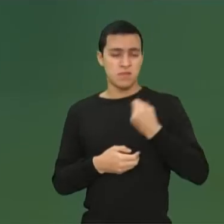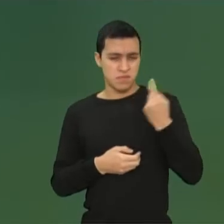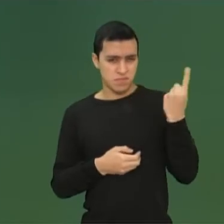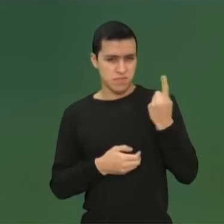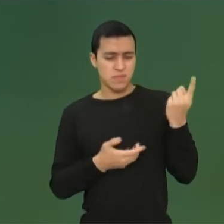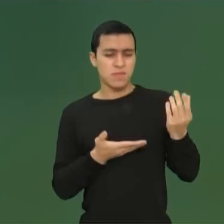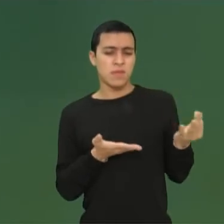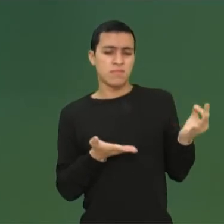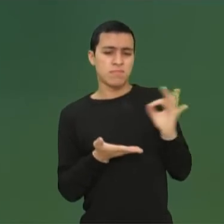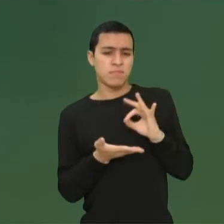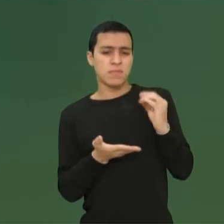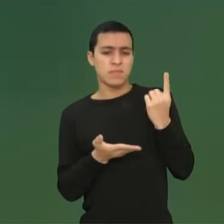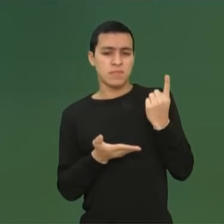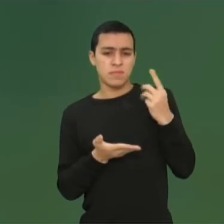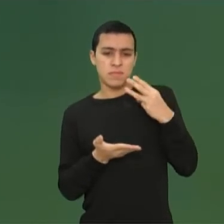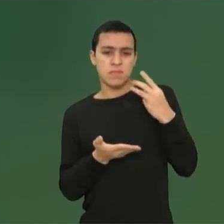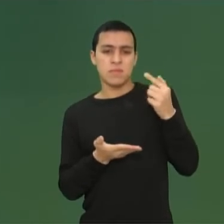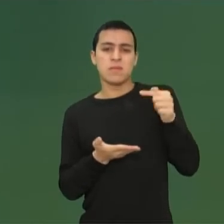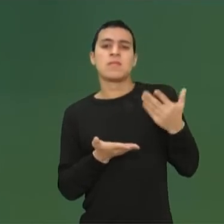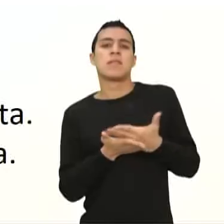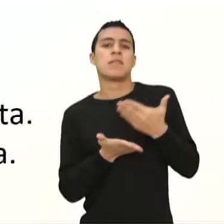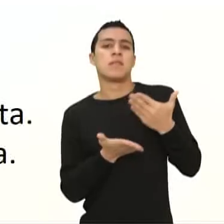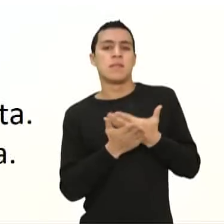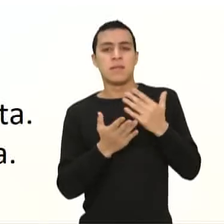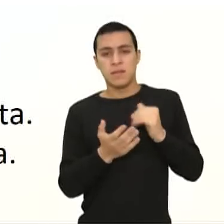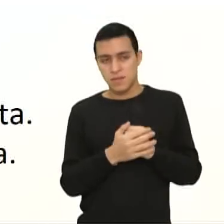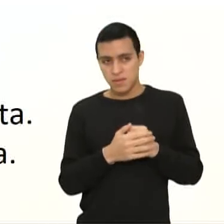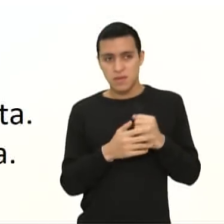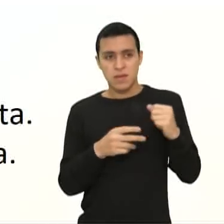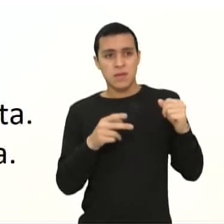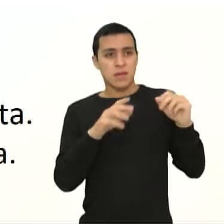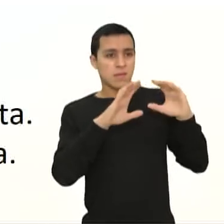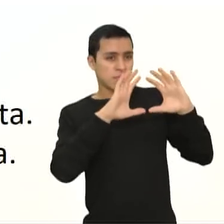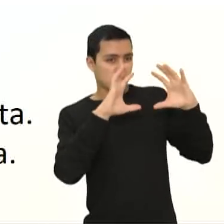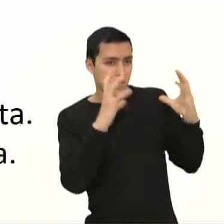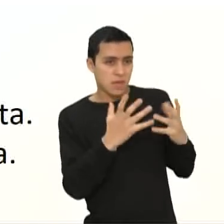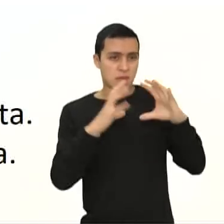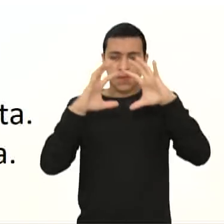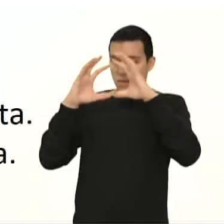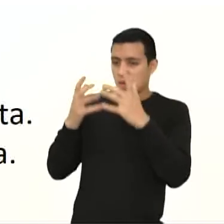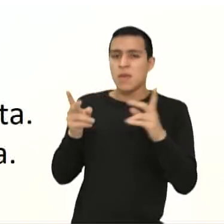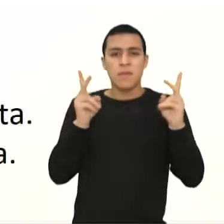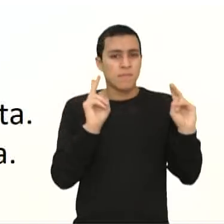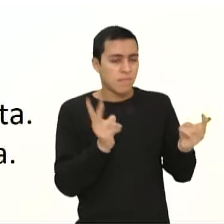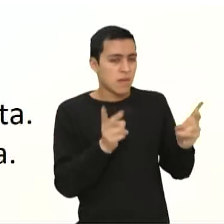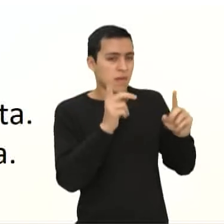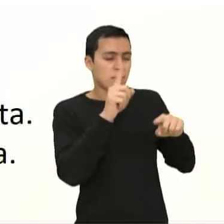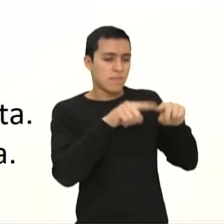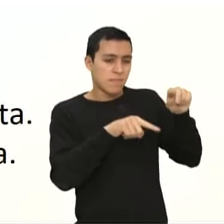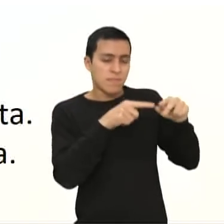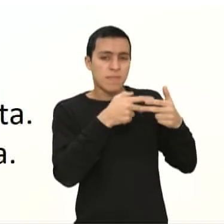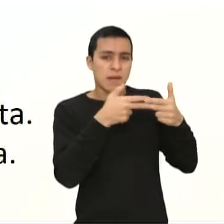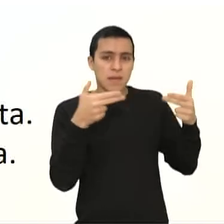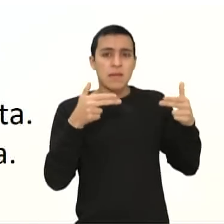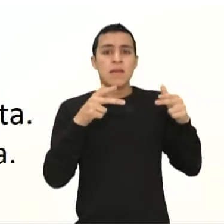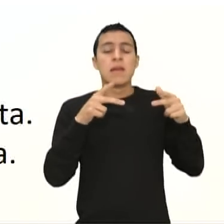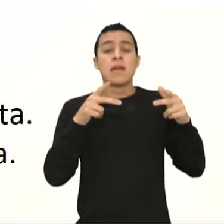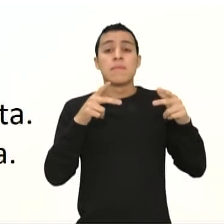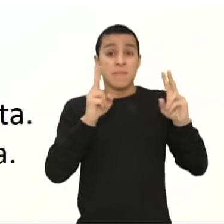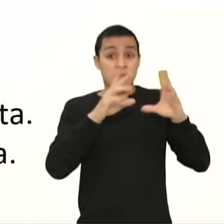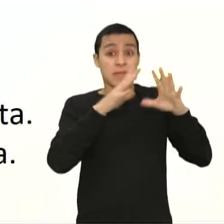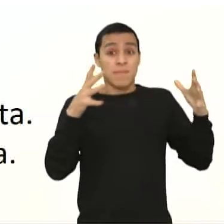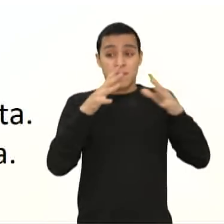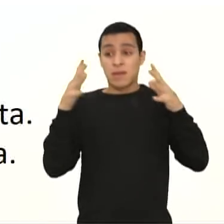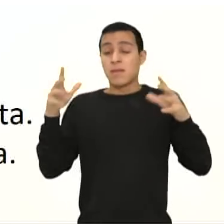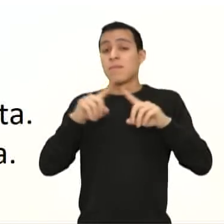página 137 do nosso livro. Duas esferas de mesmo tamanho e materiais diferentes, uma